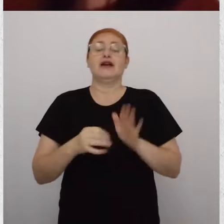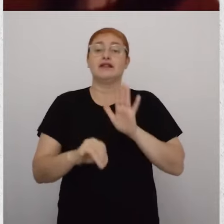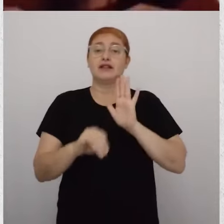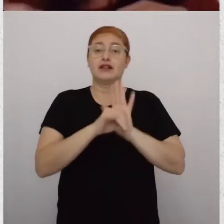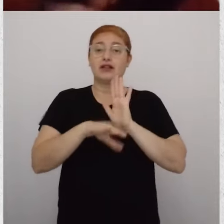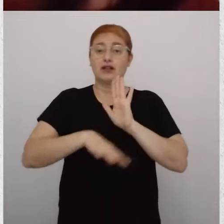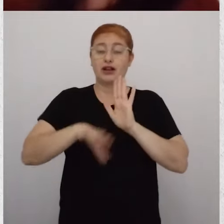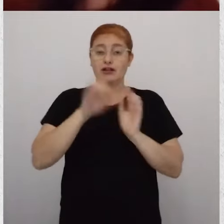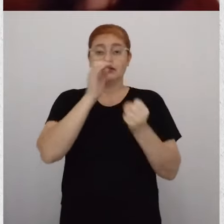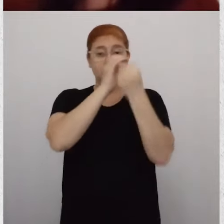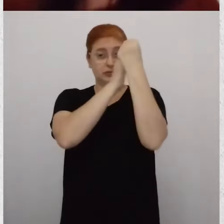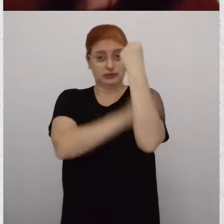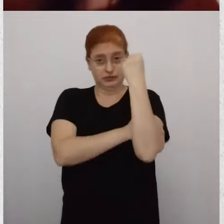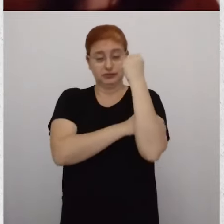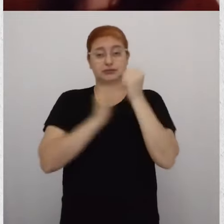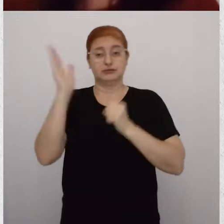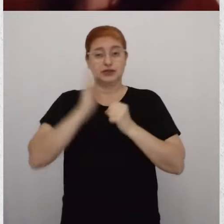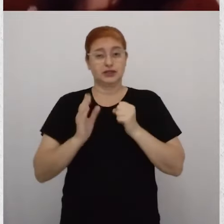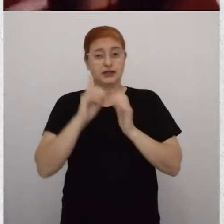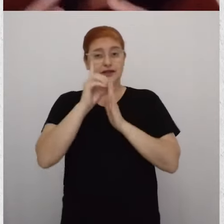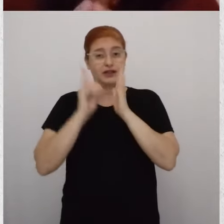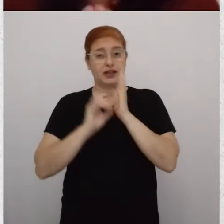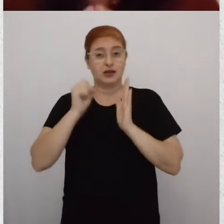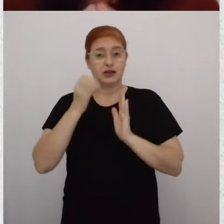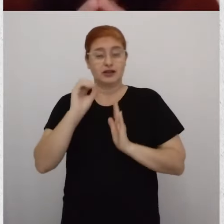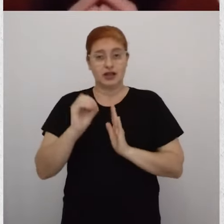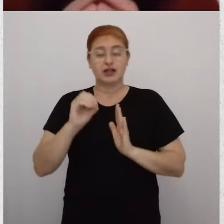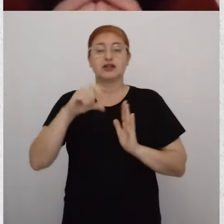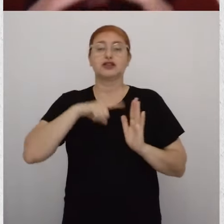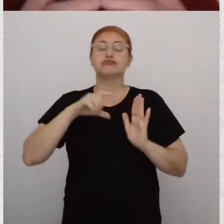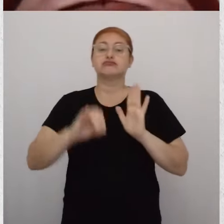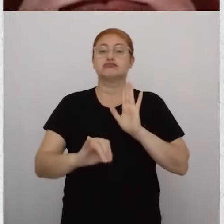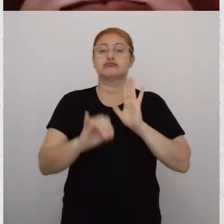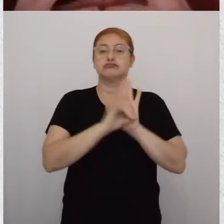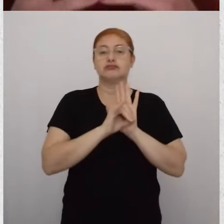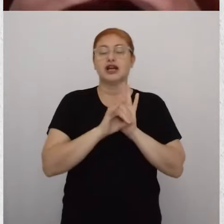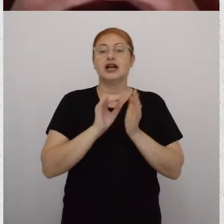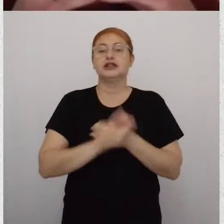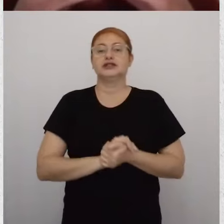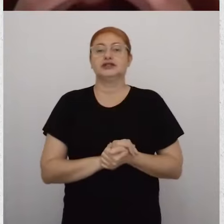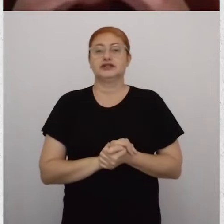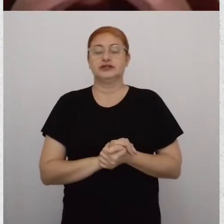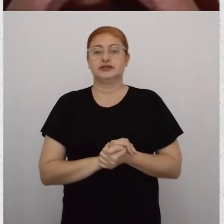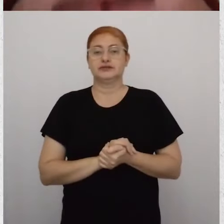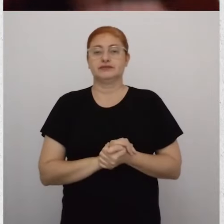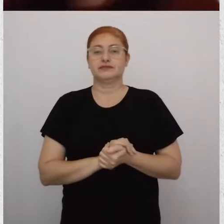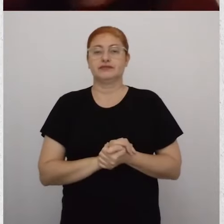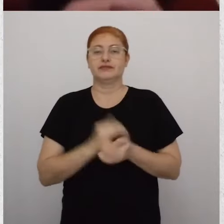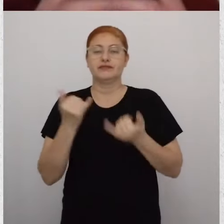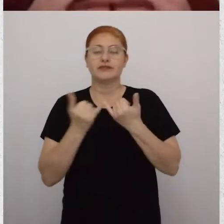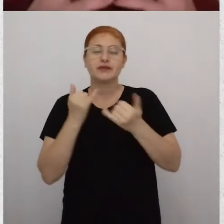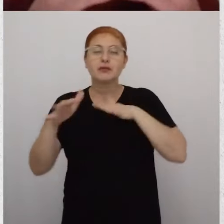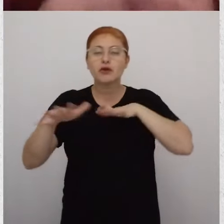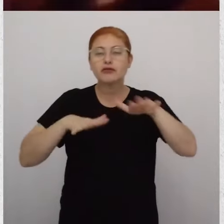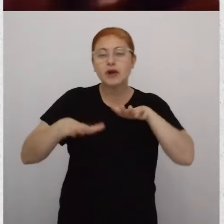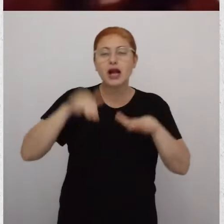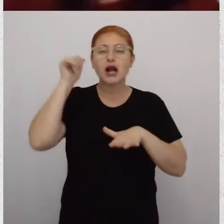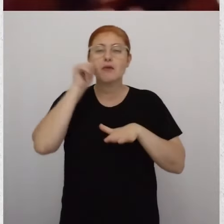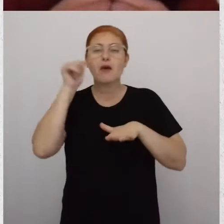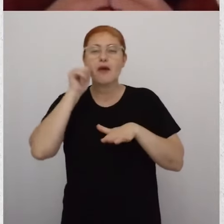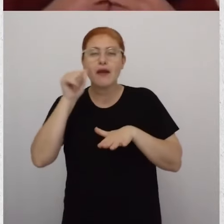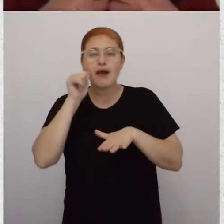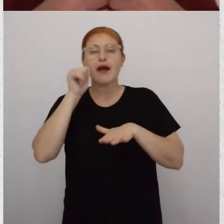Brasil, na década de 80, era uma identidade entendida assim, é um movimento de